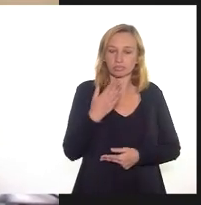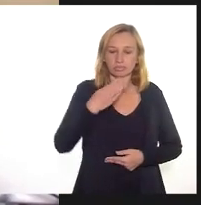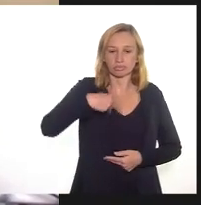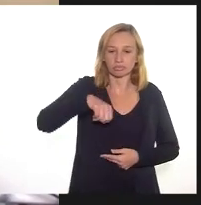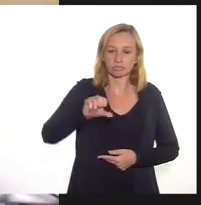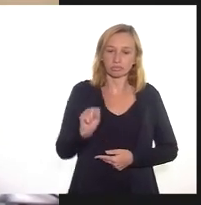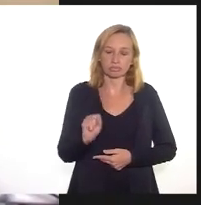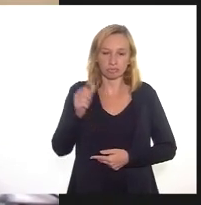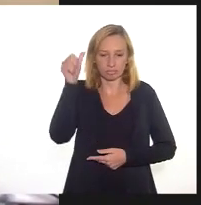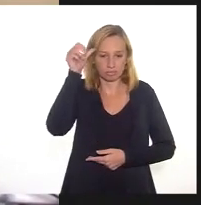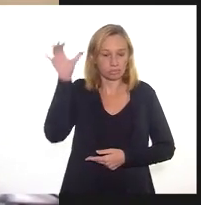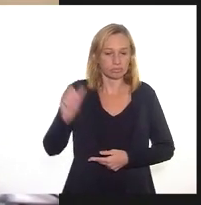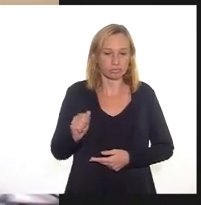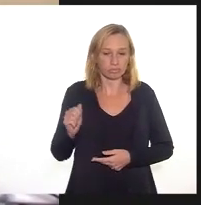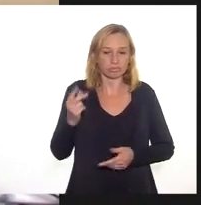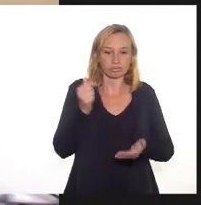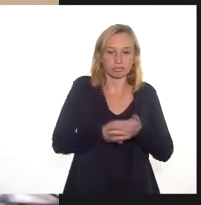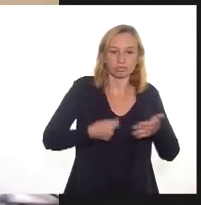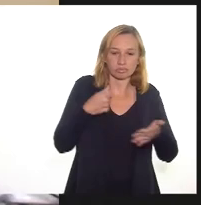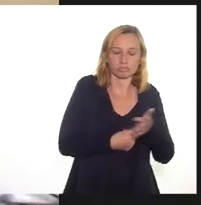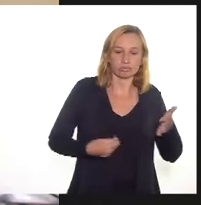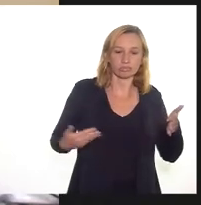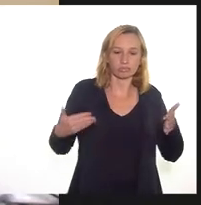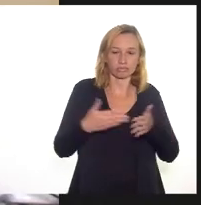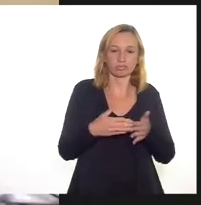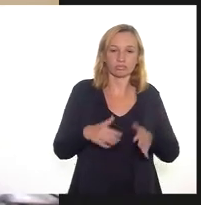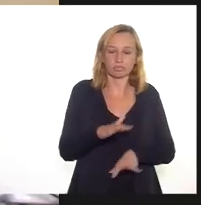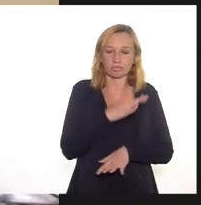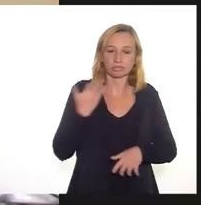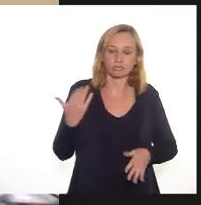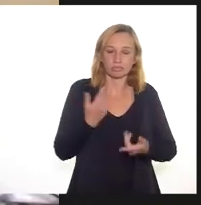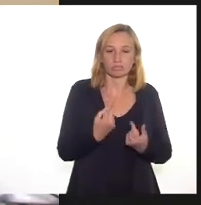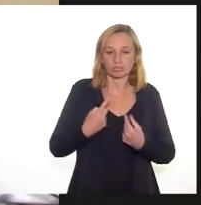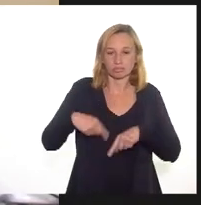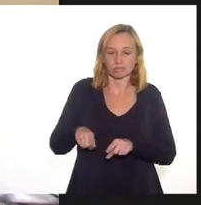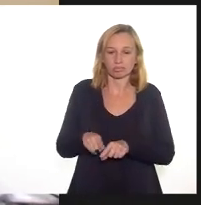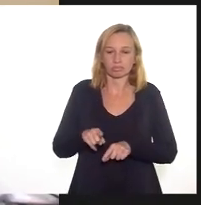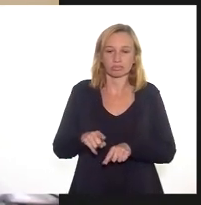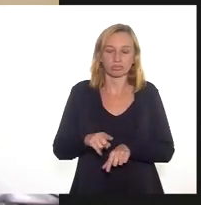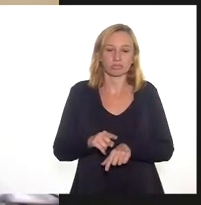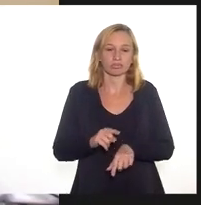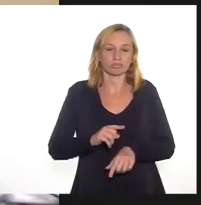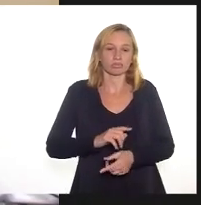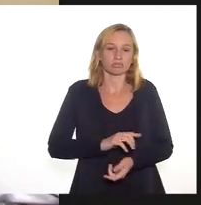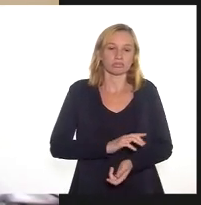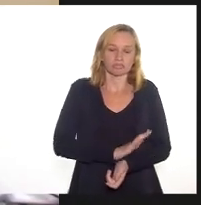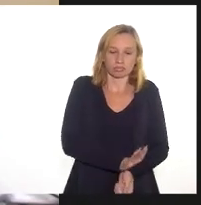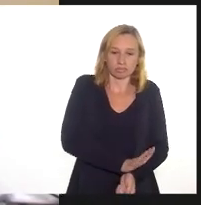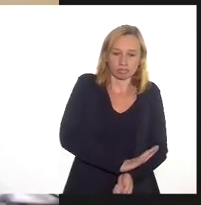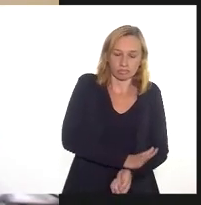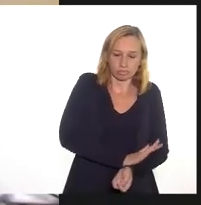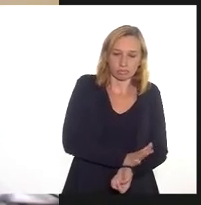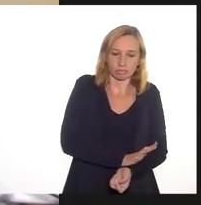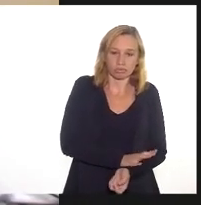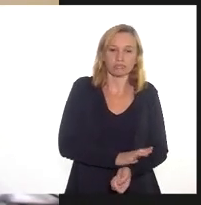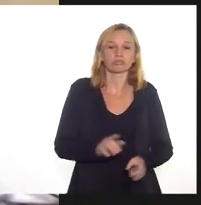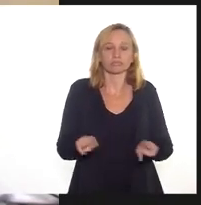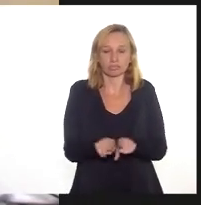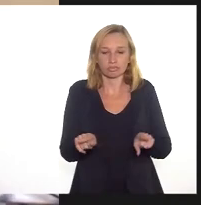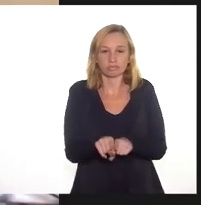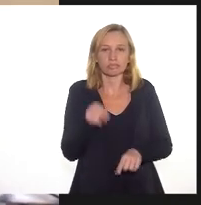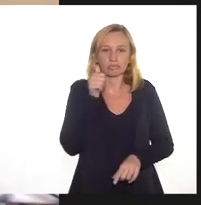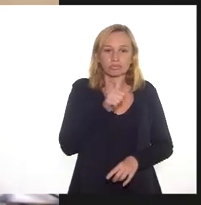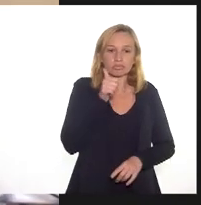lutaram incansavelmente até a sua morte contra o racismo religioso. E a inspiração vem dessas mulheres também, mulheres pretas,